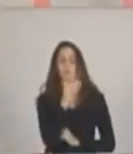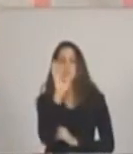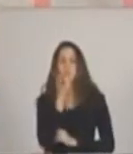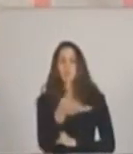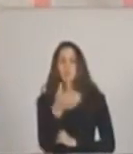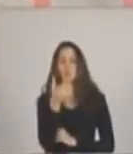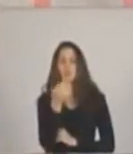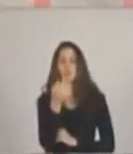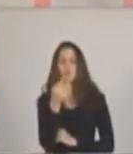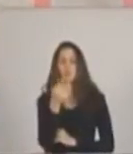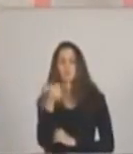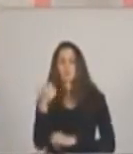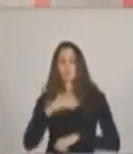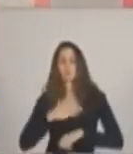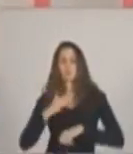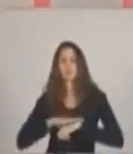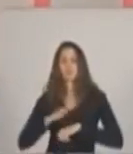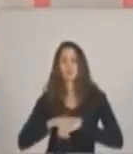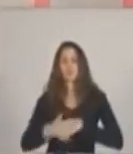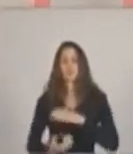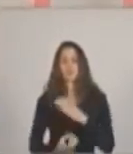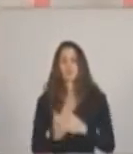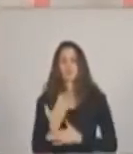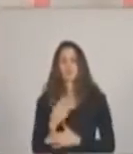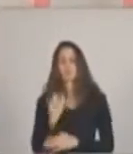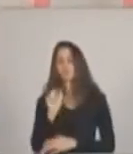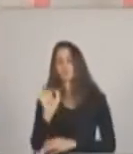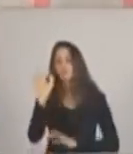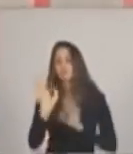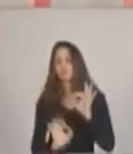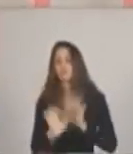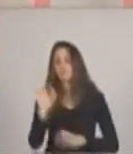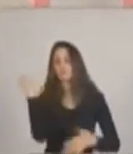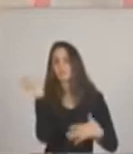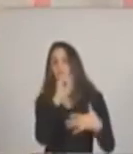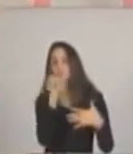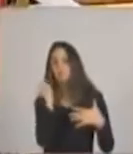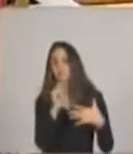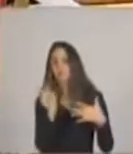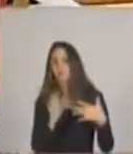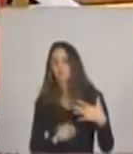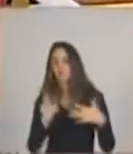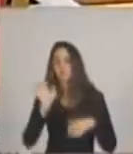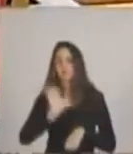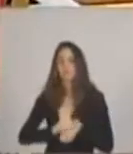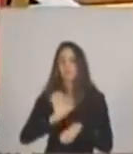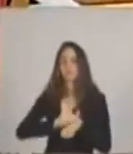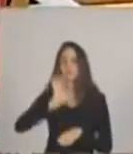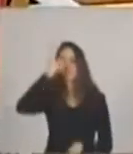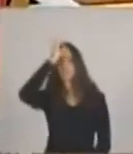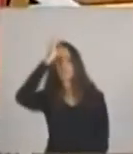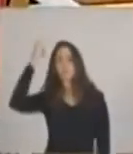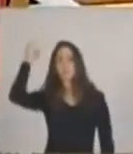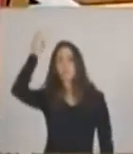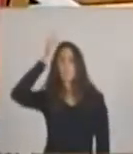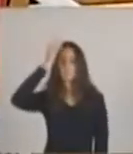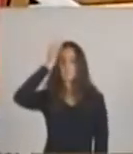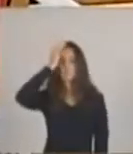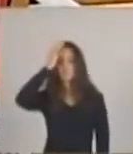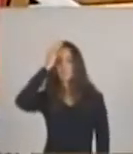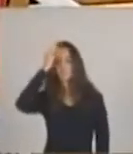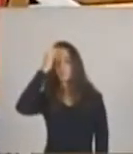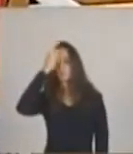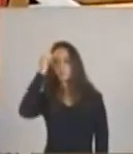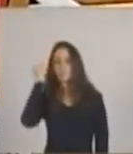54/2021, de minha autoria, que estabelece critérios no Estado do Espírito Santo para a